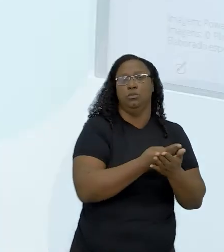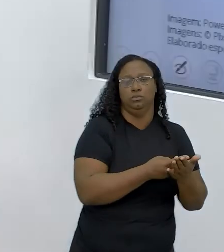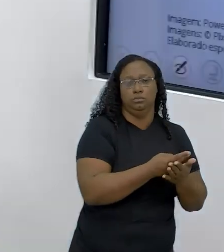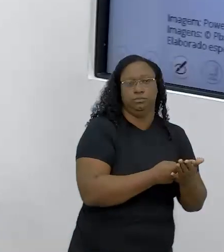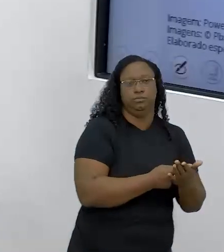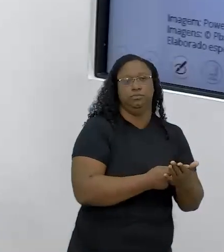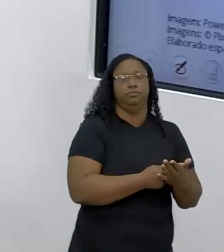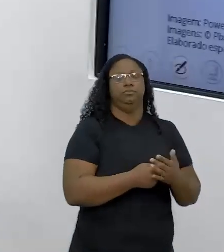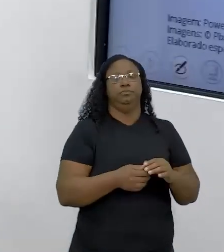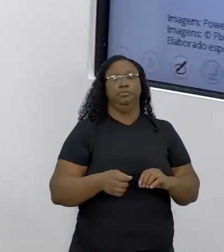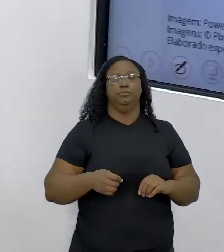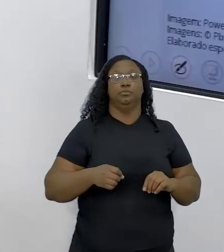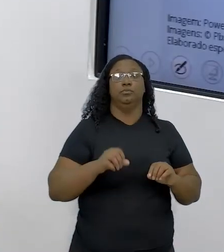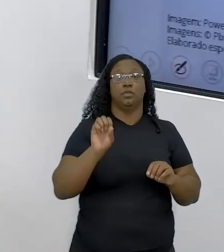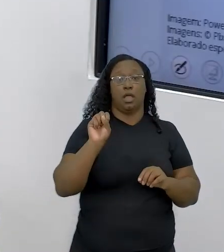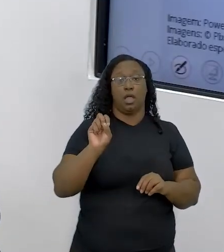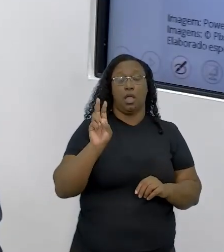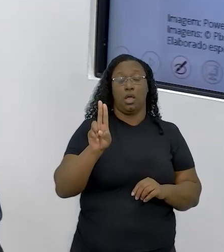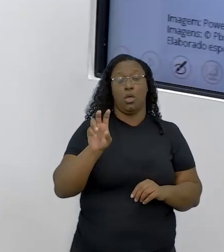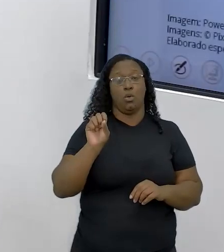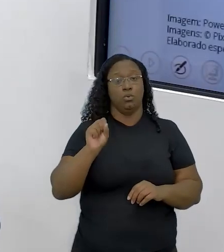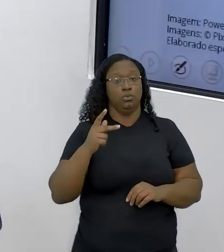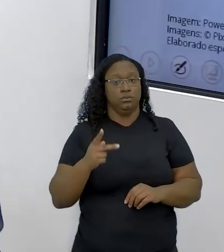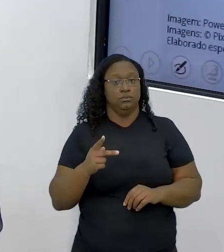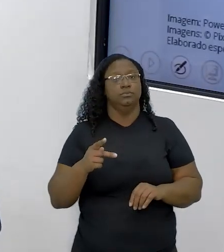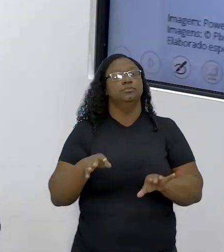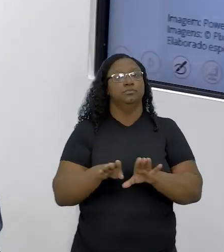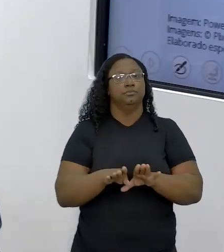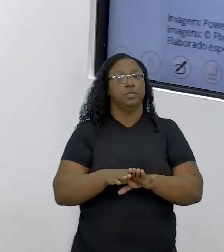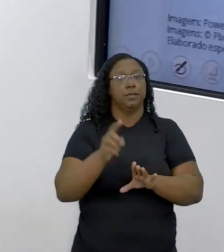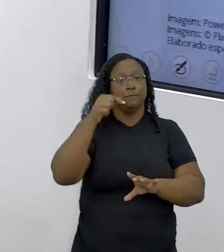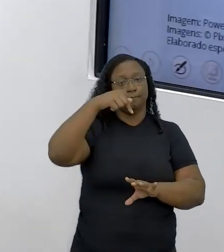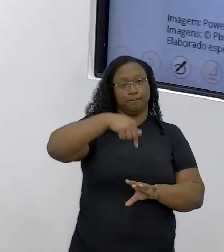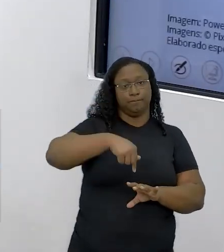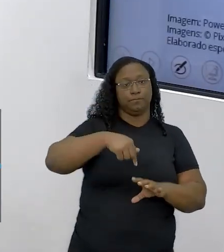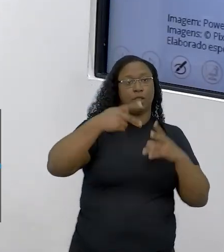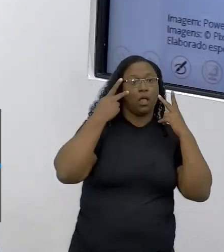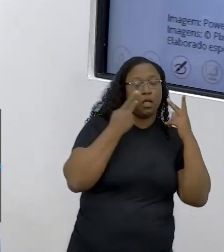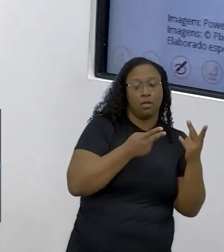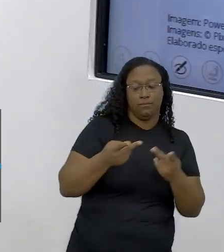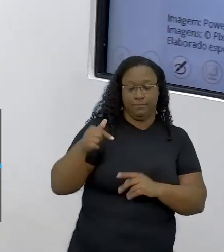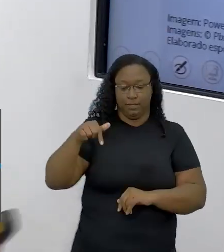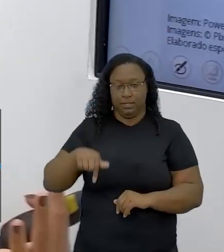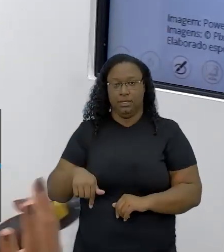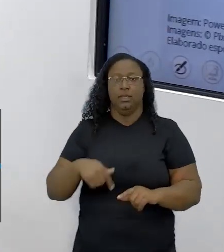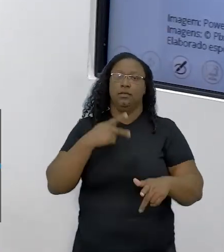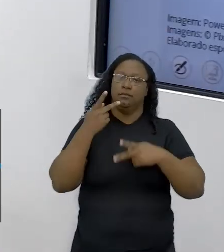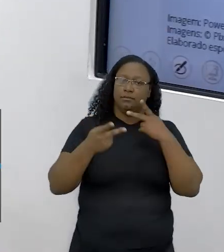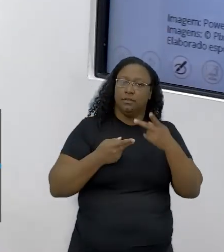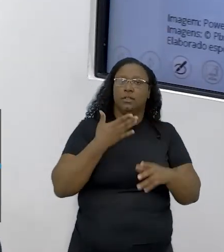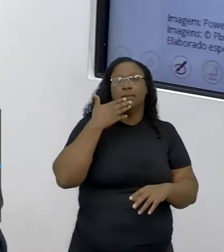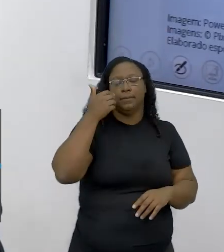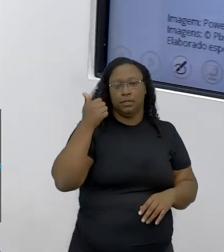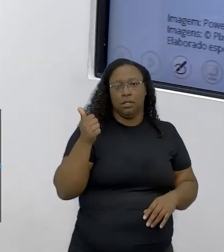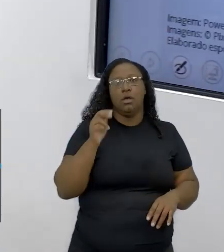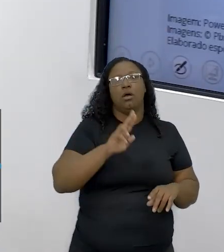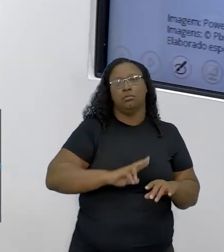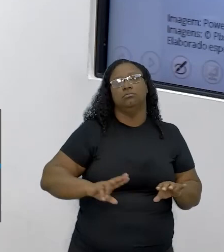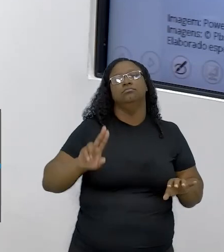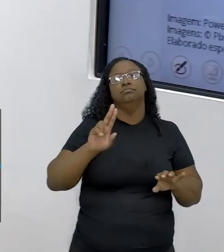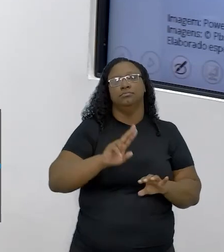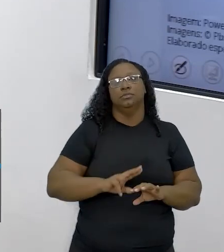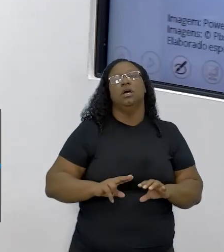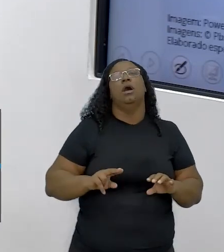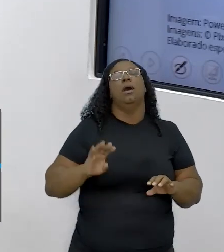de Pesquisa e Tecnologia da USP, estará conosco aqui nos vídeos da semana que vem, falando melhor sobre